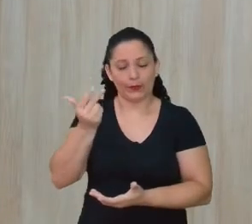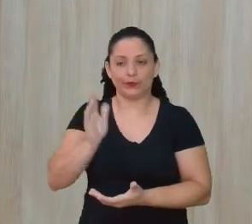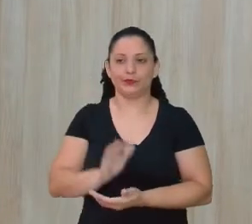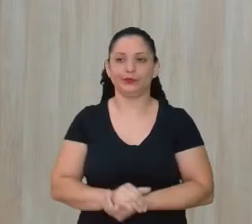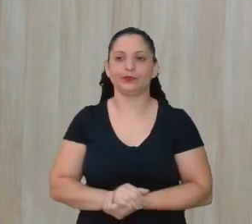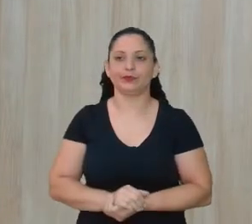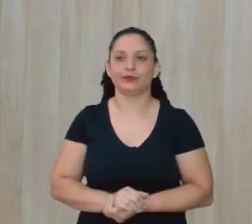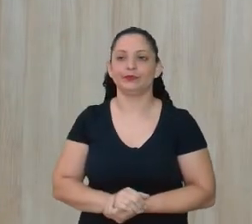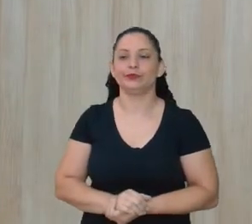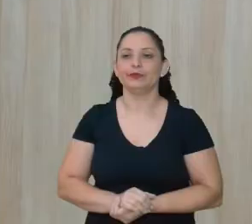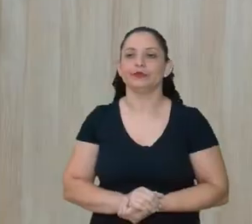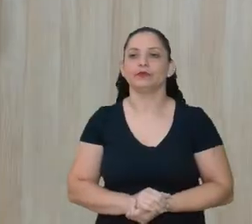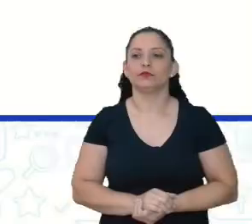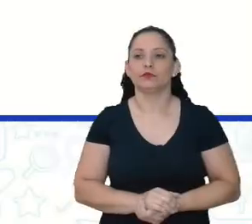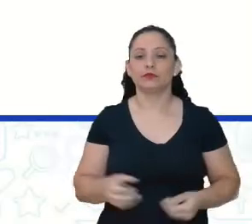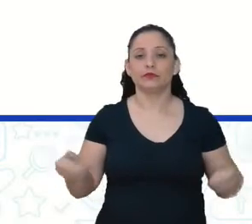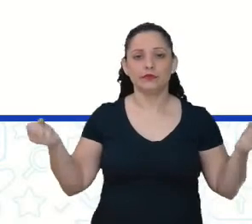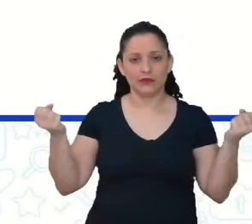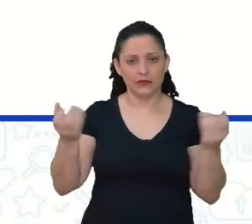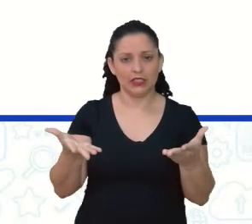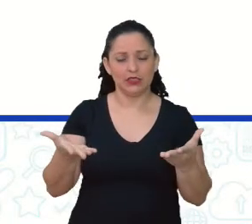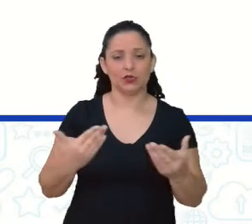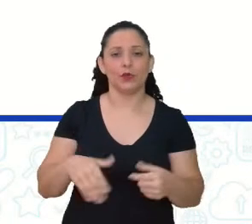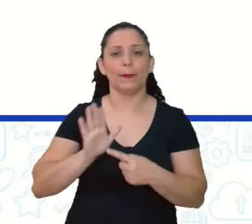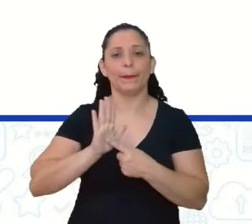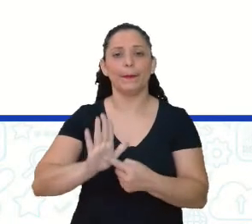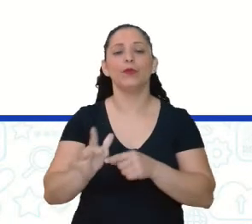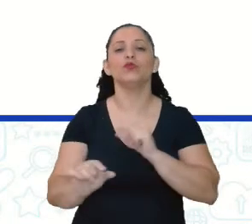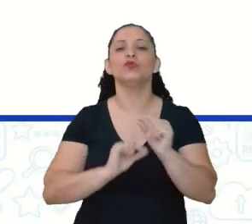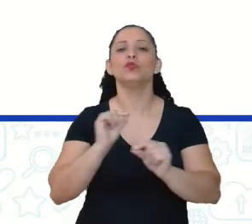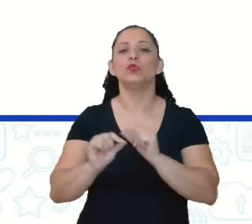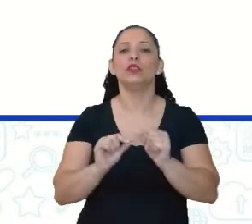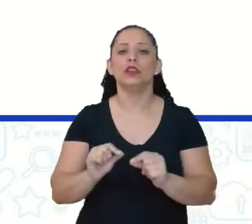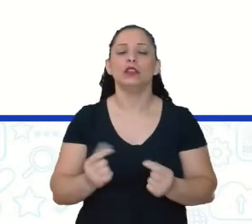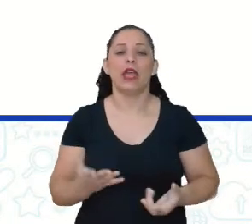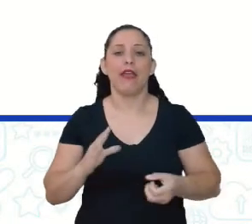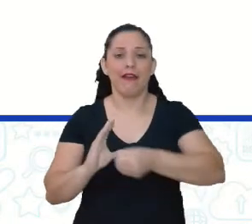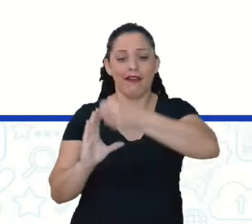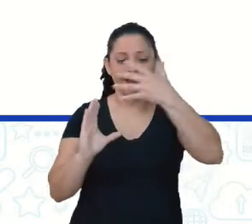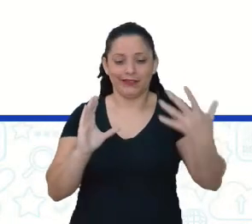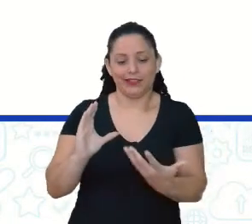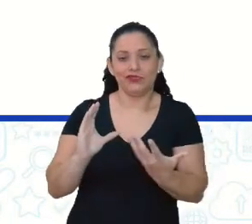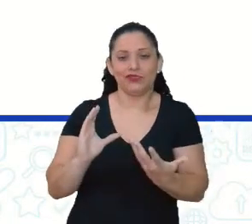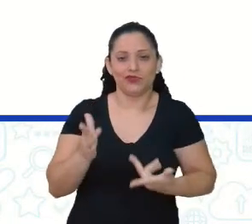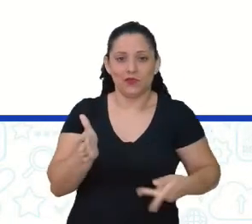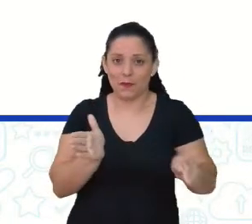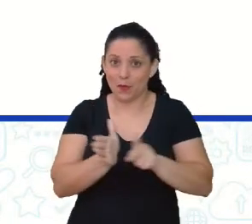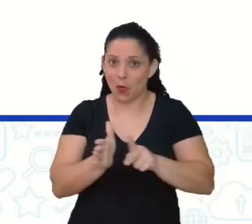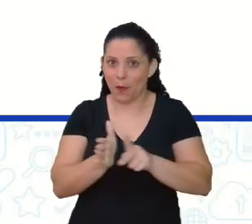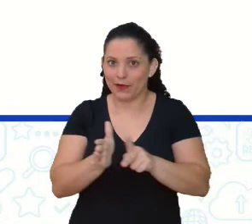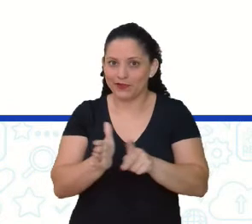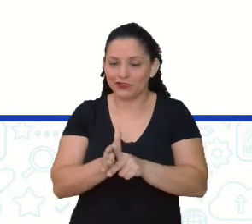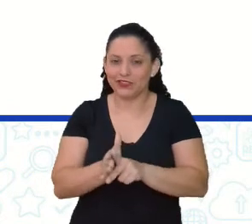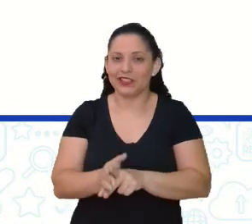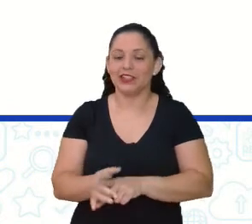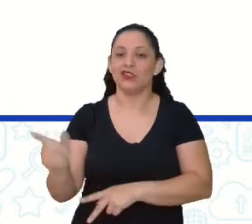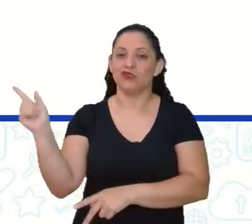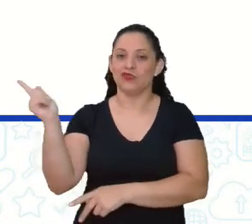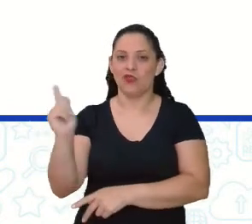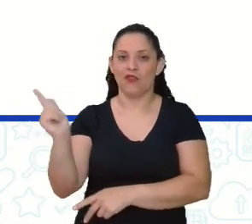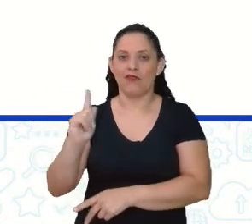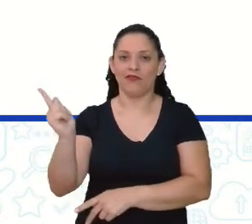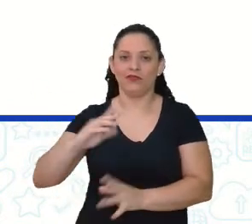fenômenos, eles vão representar aí, ó, um conjunto de fenômenos que fazem parte da